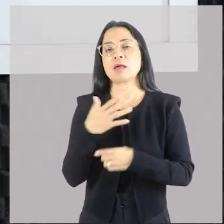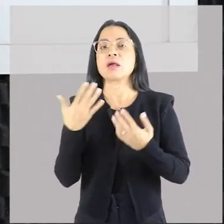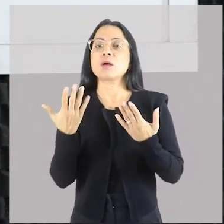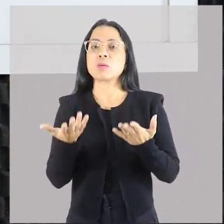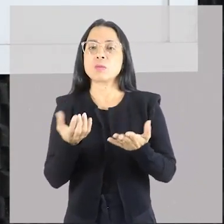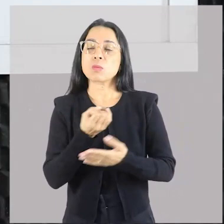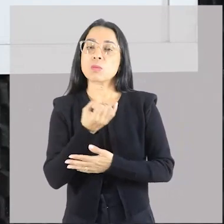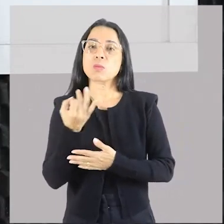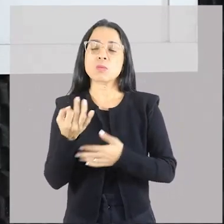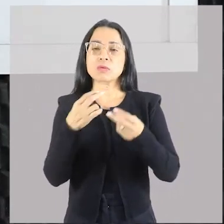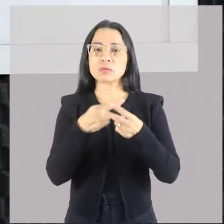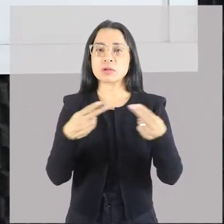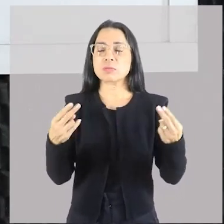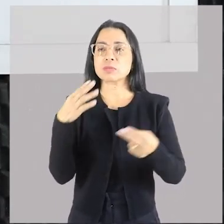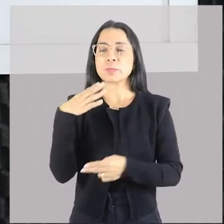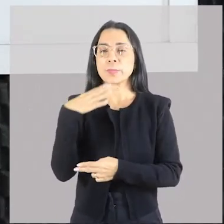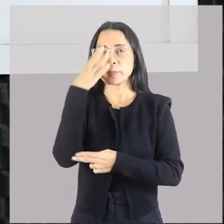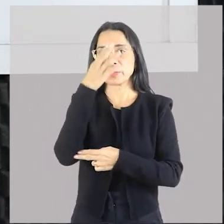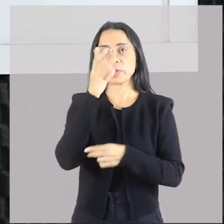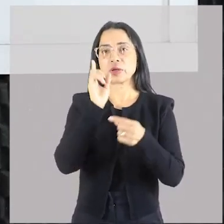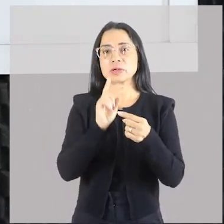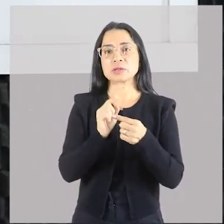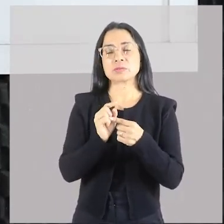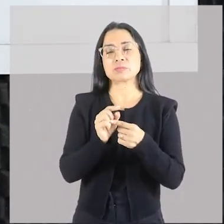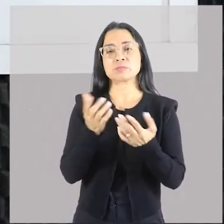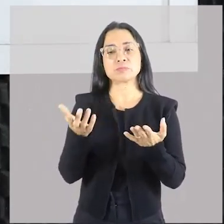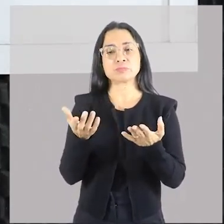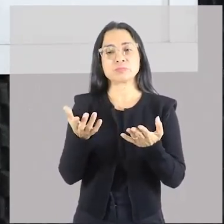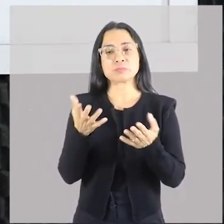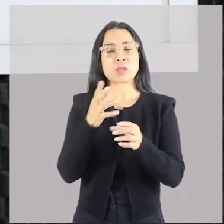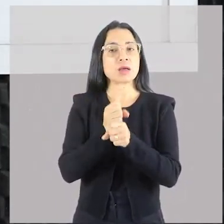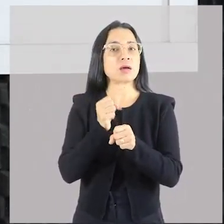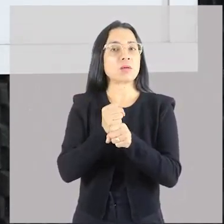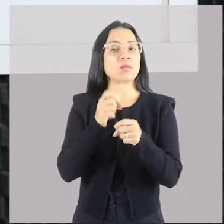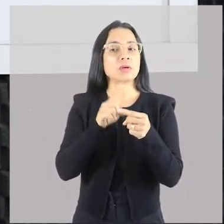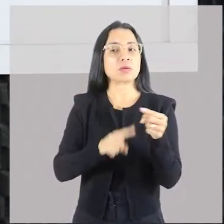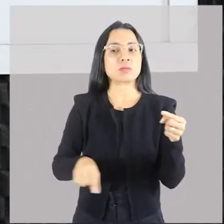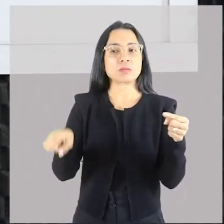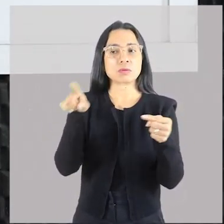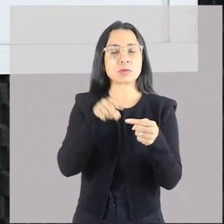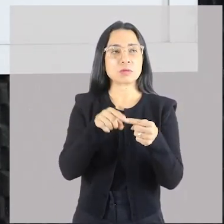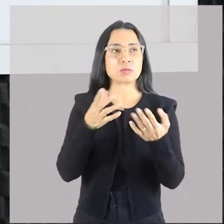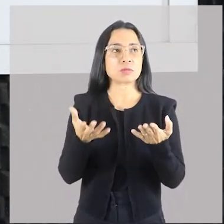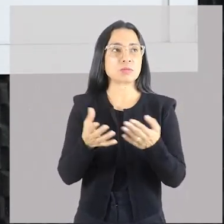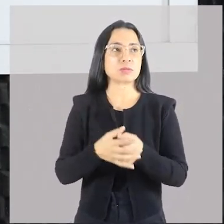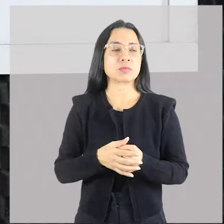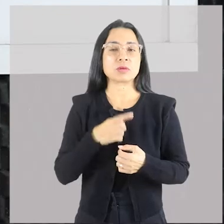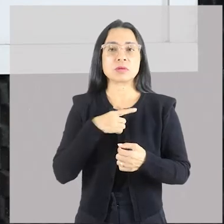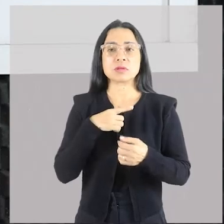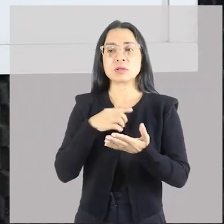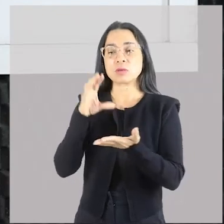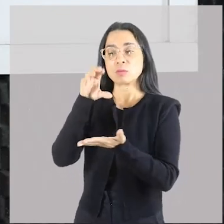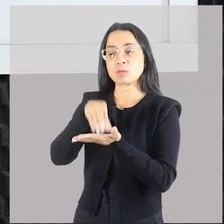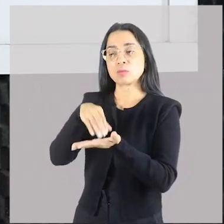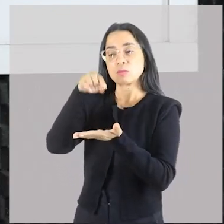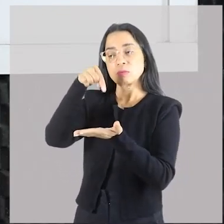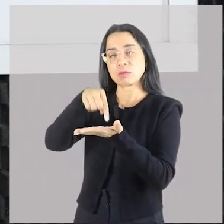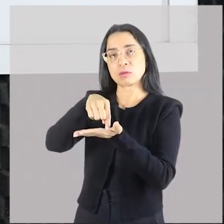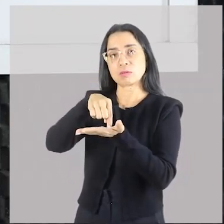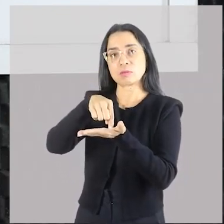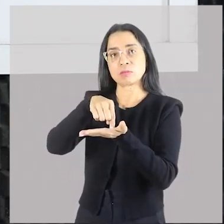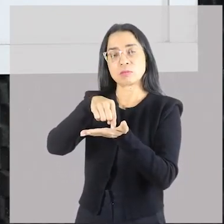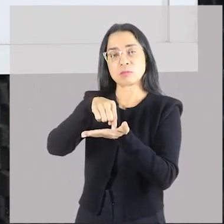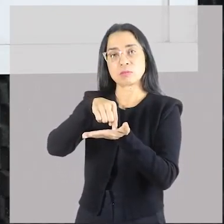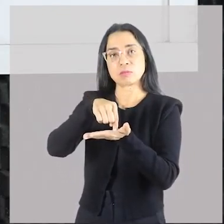da circunferência que a gente usa para cálculo do círculo? Você tem um centro, né? Esse pontinho O aqui ele é chamado de centro,